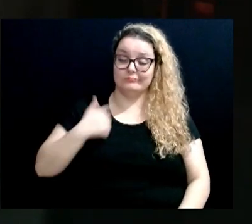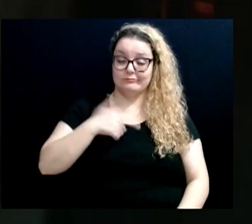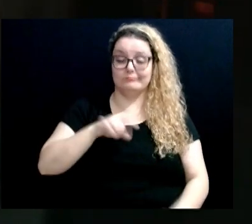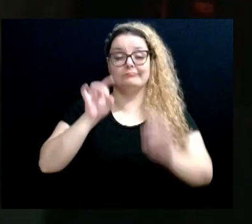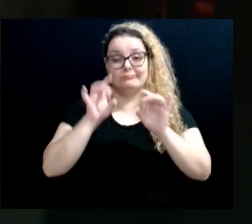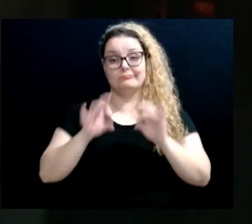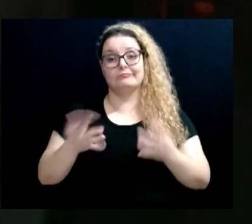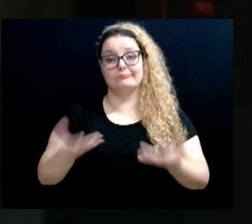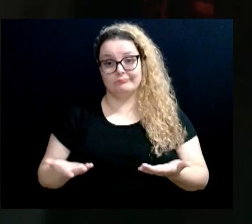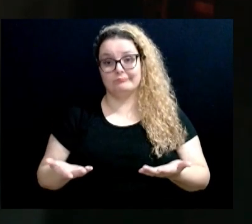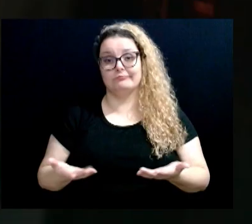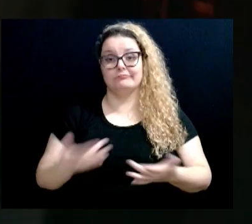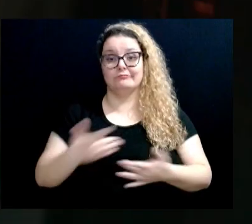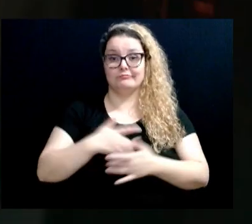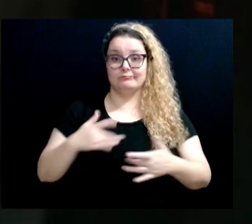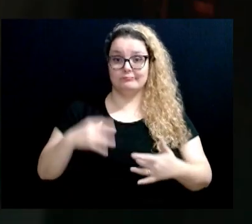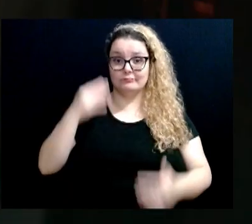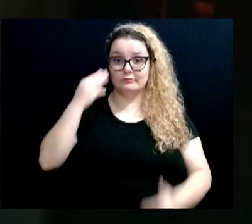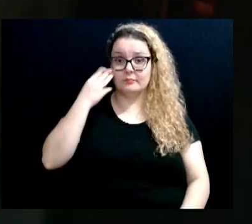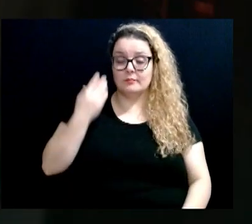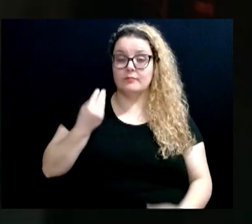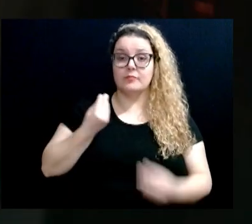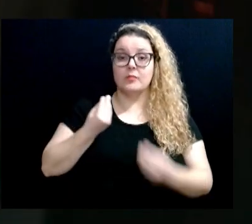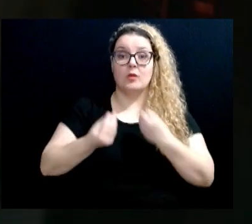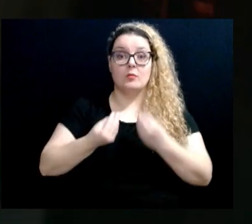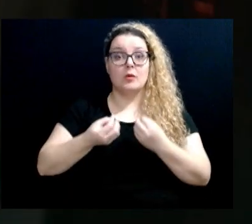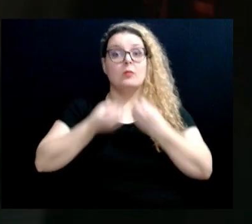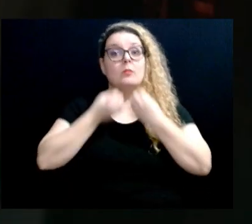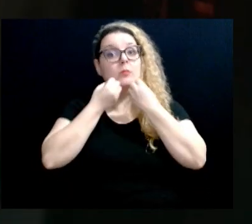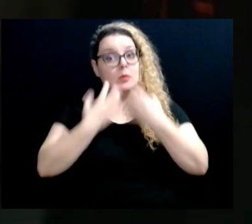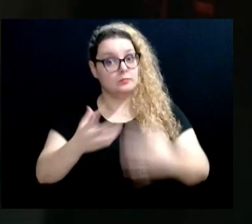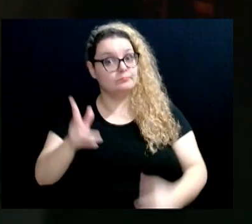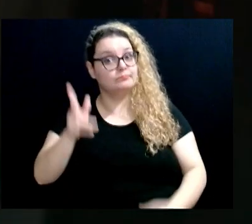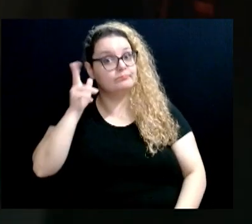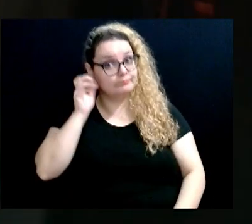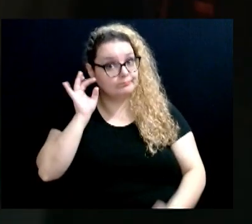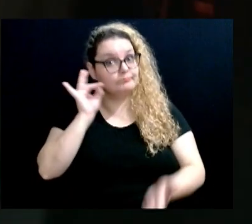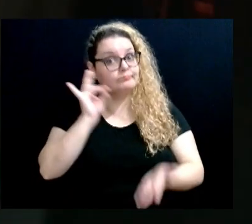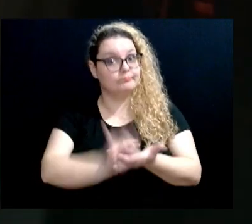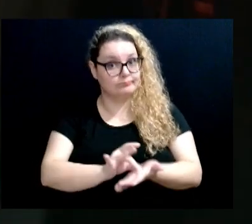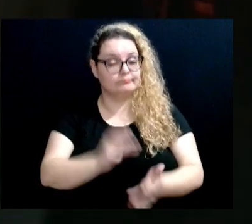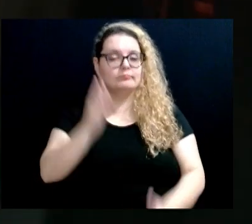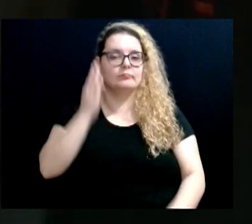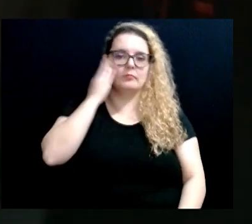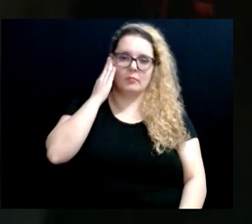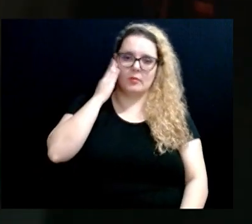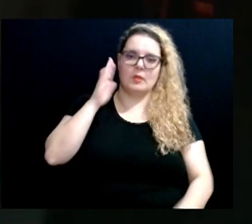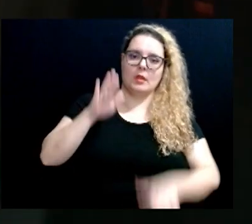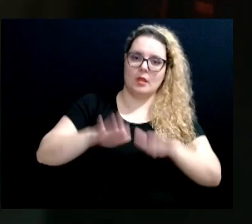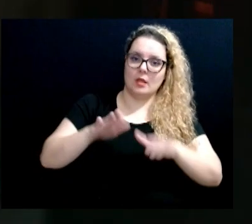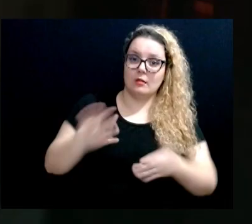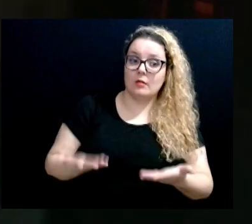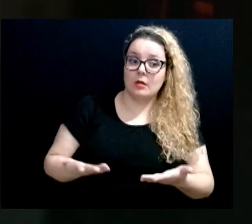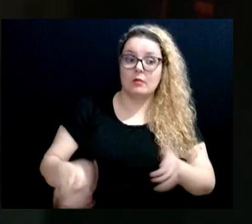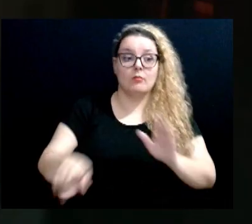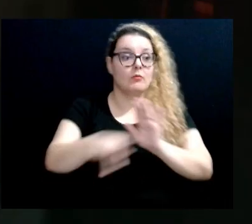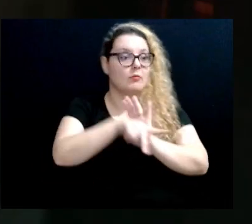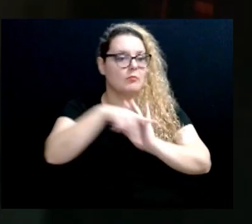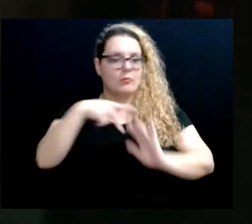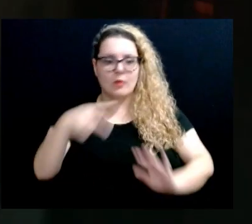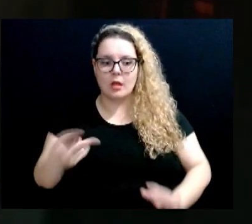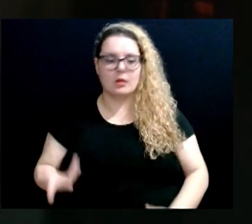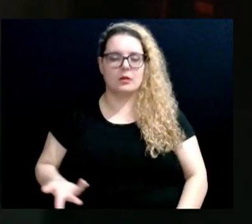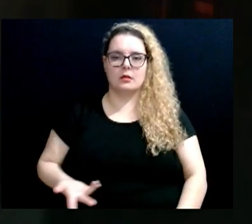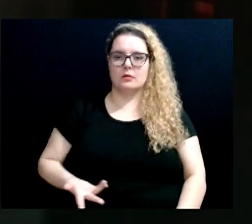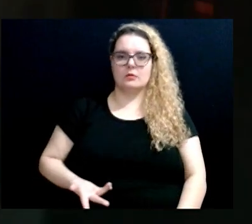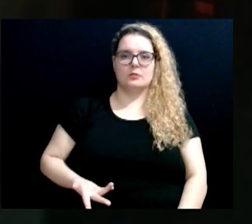saúde mental. Mas como é bom poder ouvir isso e entender que de repente isso faz parte do ser